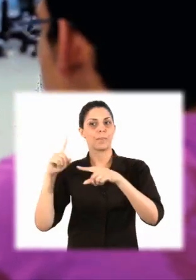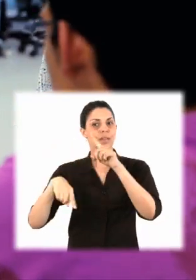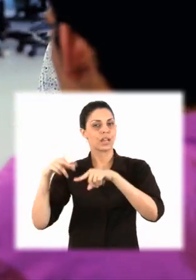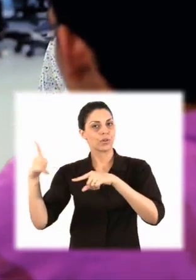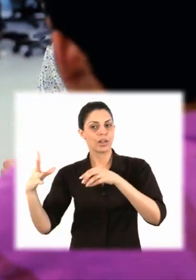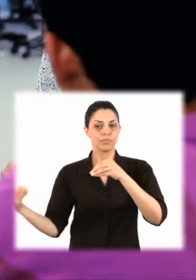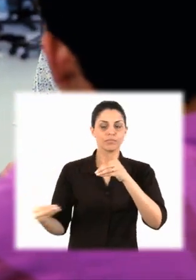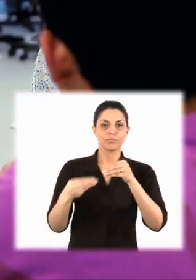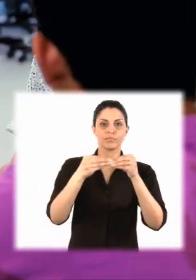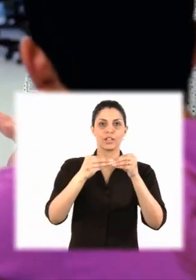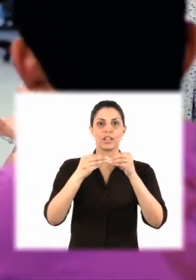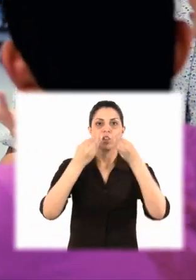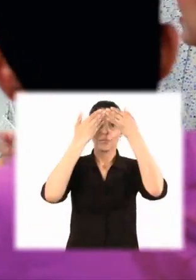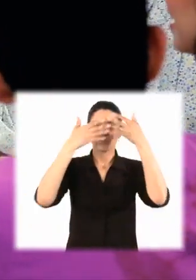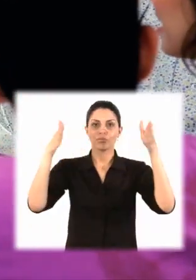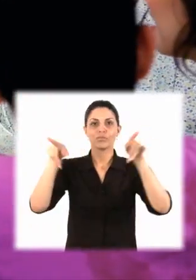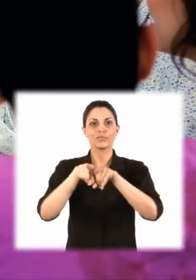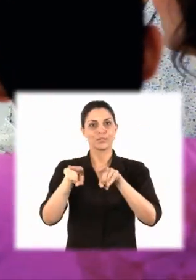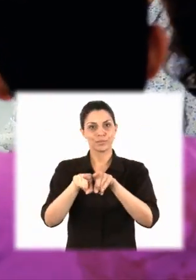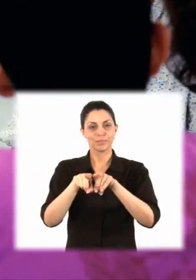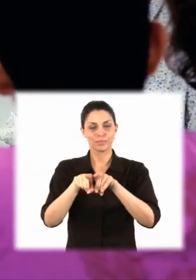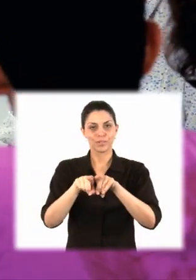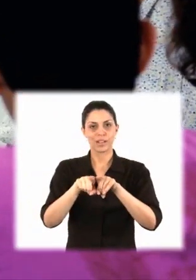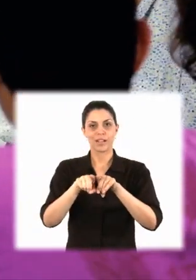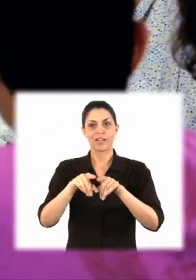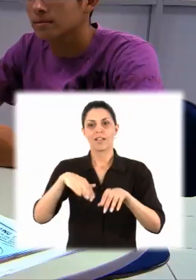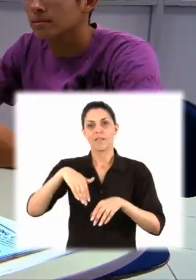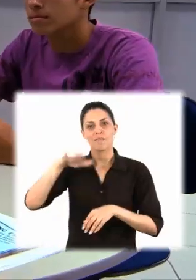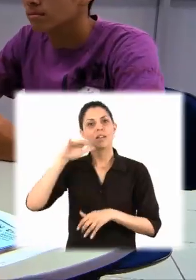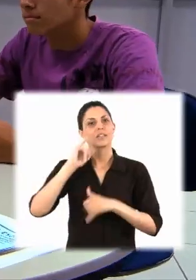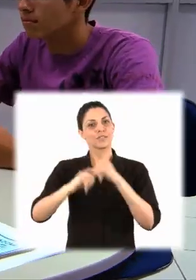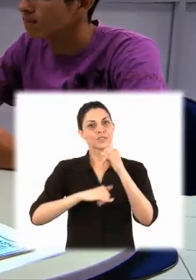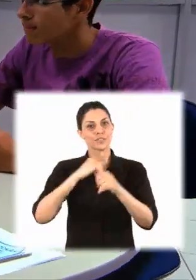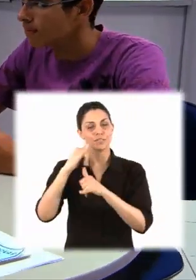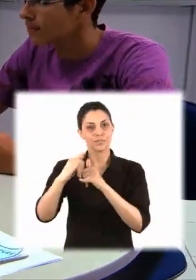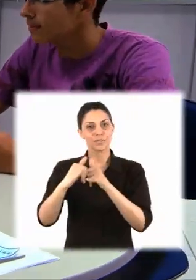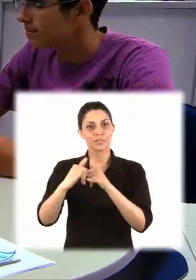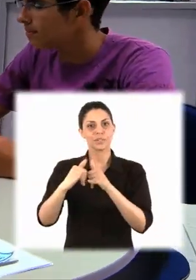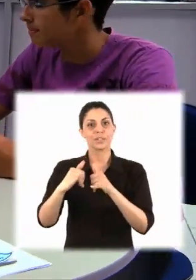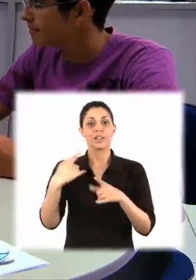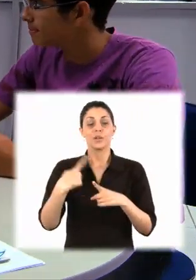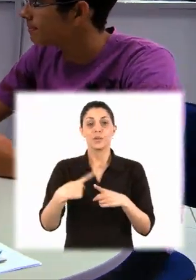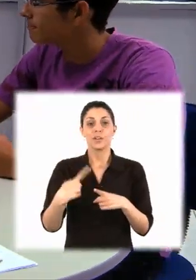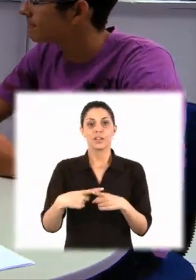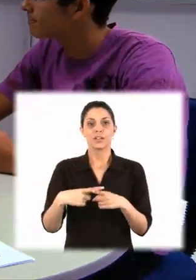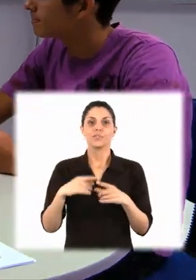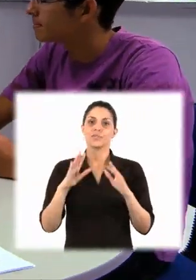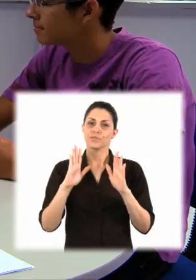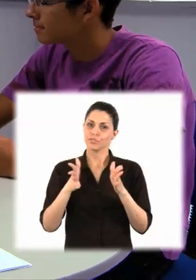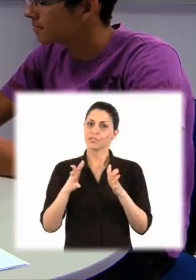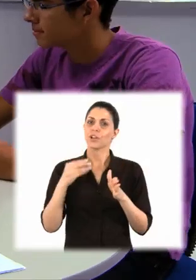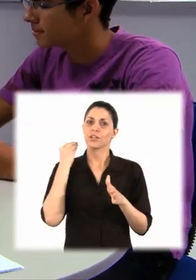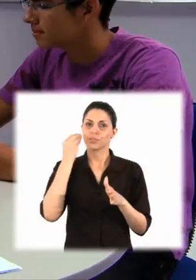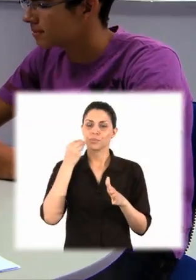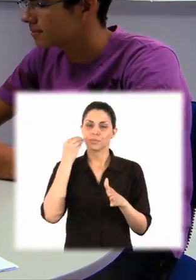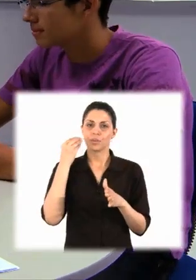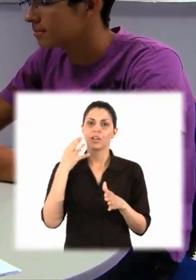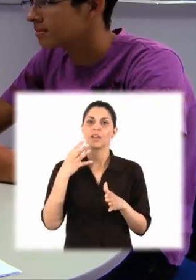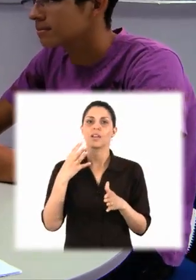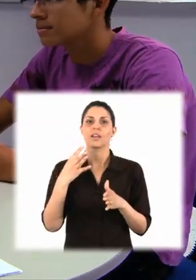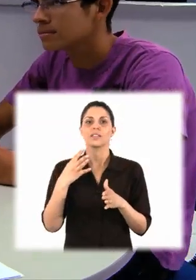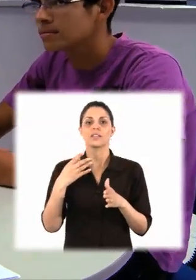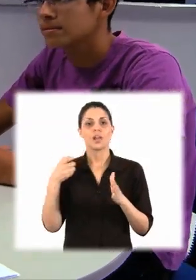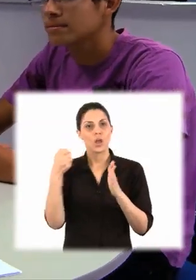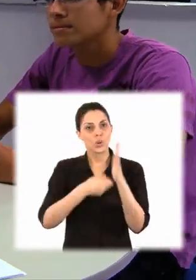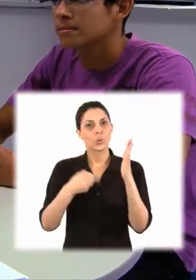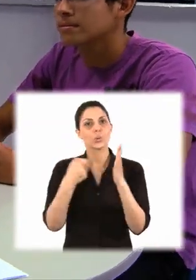já tem, né? Abrir um pouco aí os horizontes, obter um pouco mais de informação por alguém que está aí se movimentando